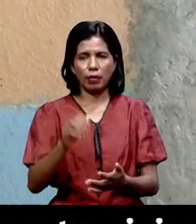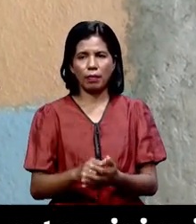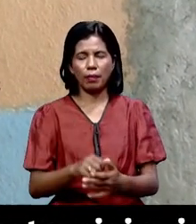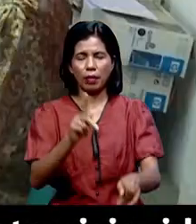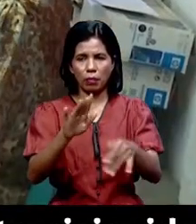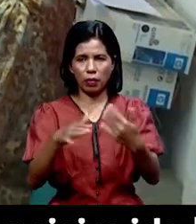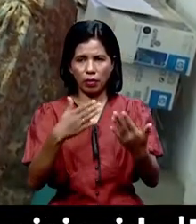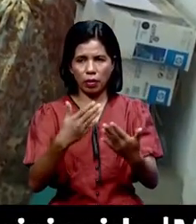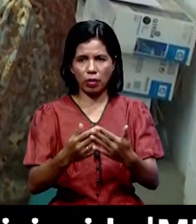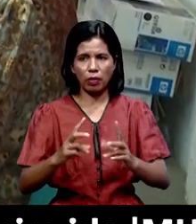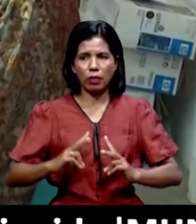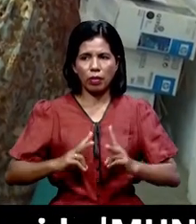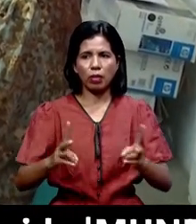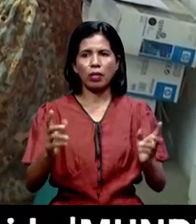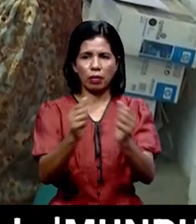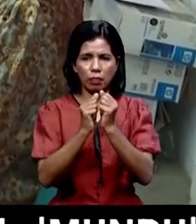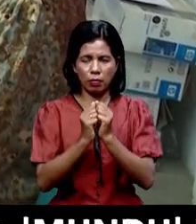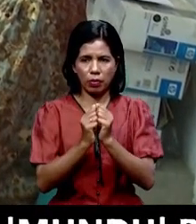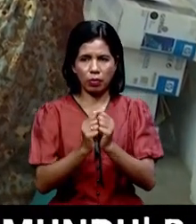VIP, no, voluntir, total, né, hamuto, e a